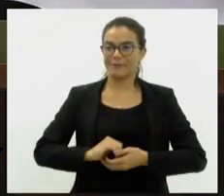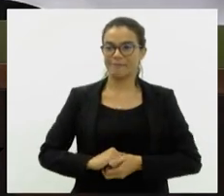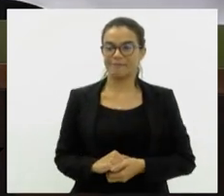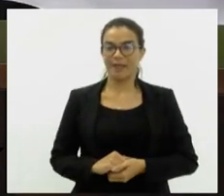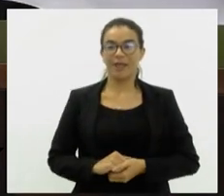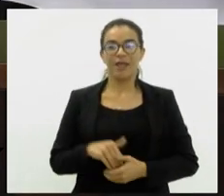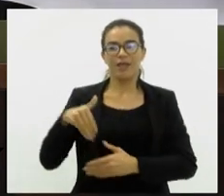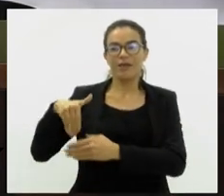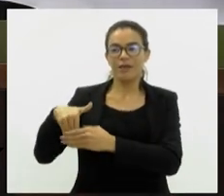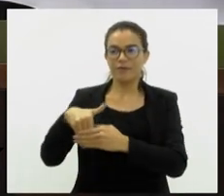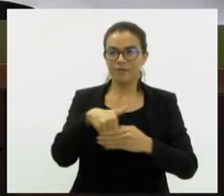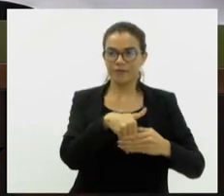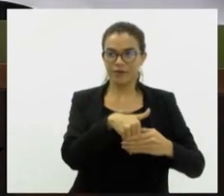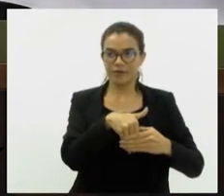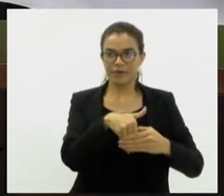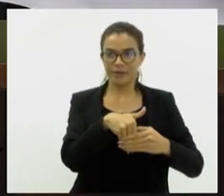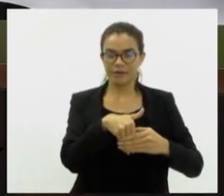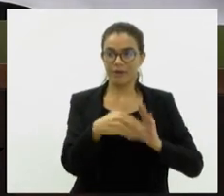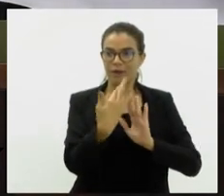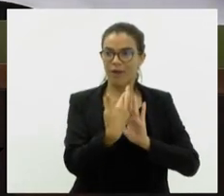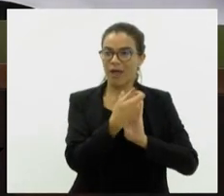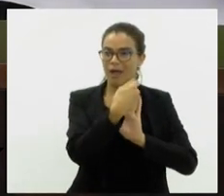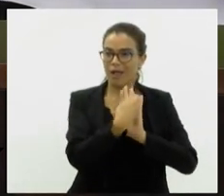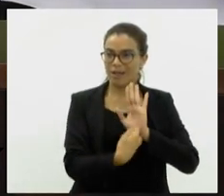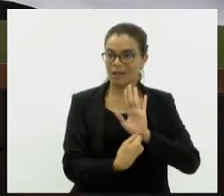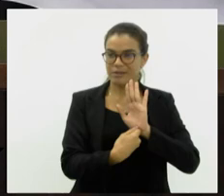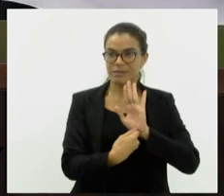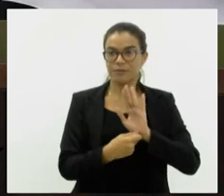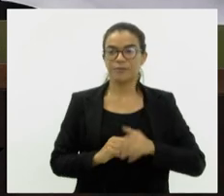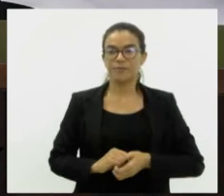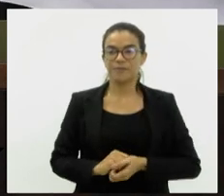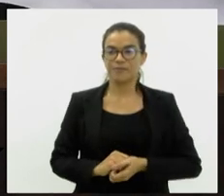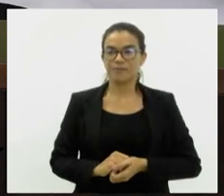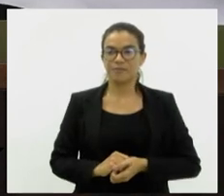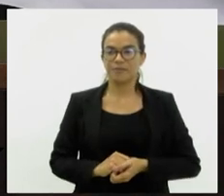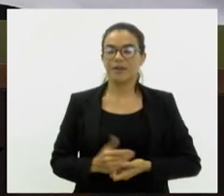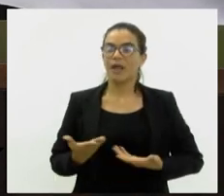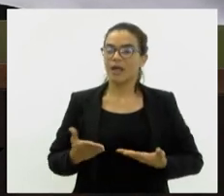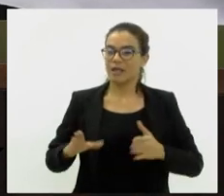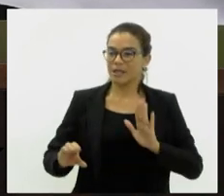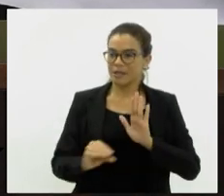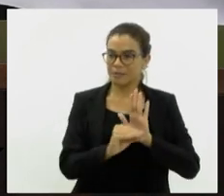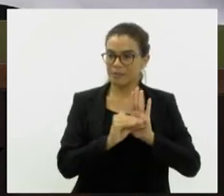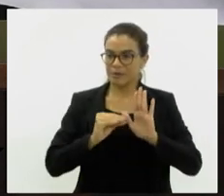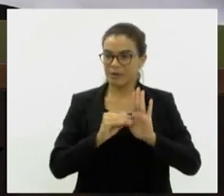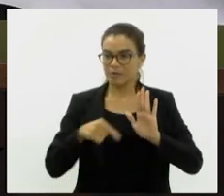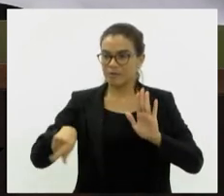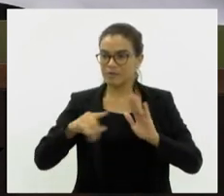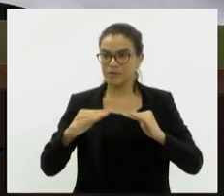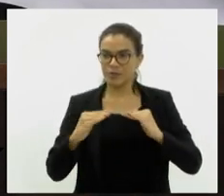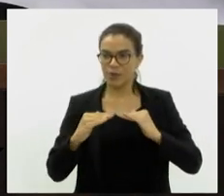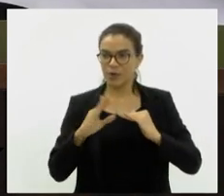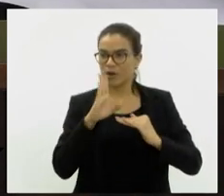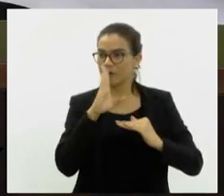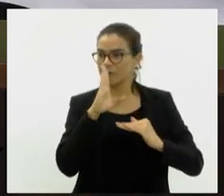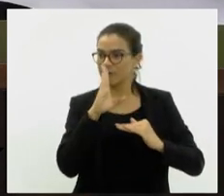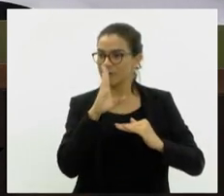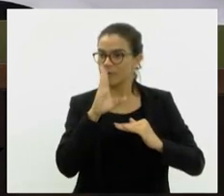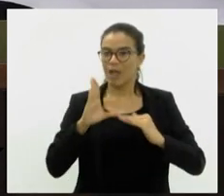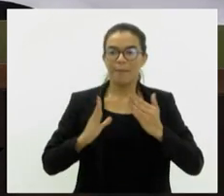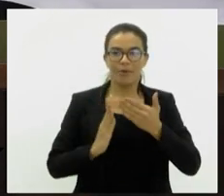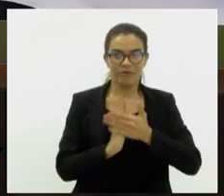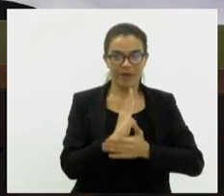Em votação, a redação do vencido. Assim emendada. Os senhores que aprovam, permaneçam como